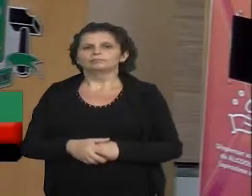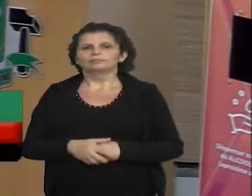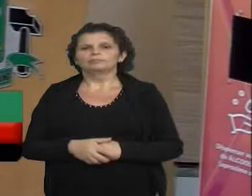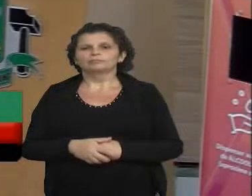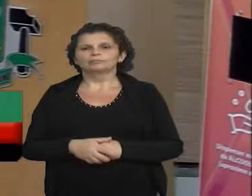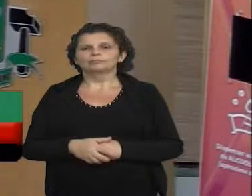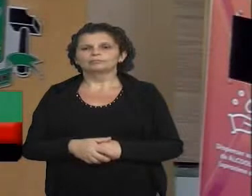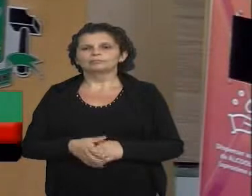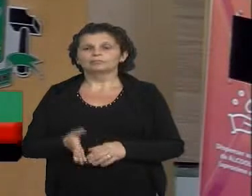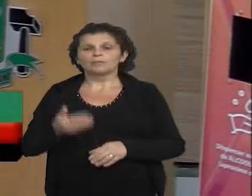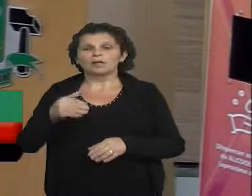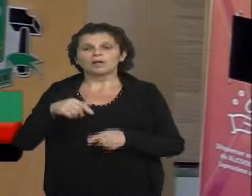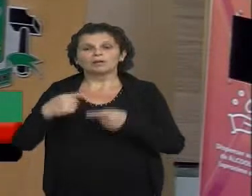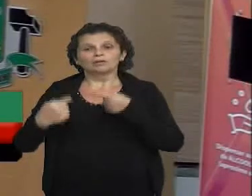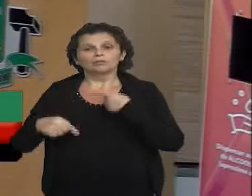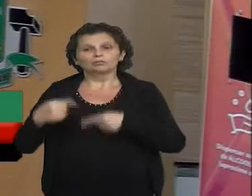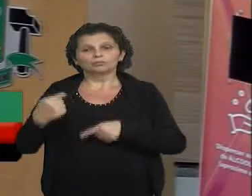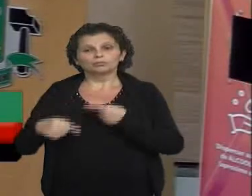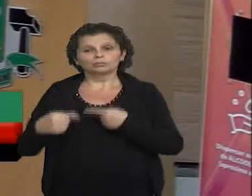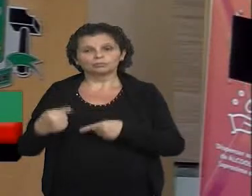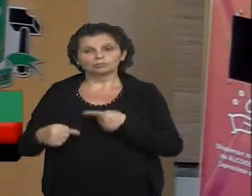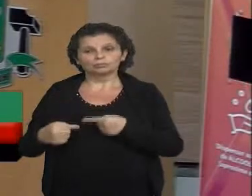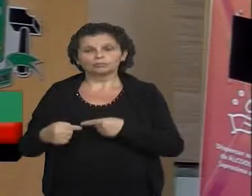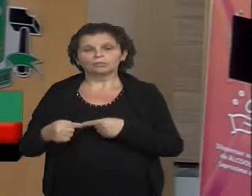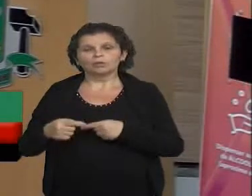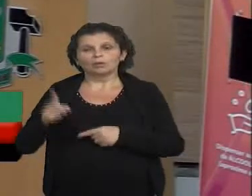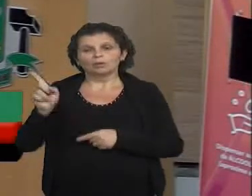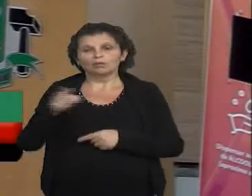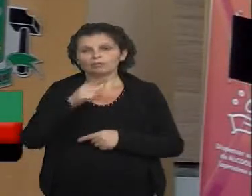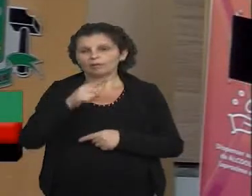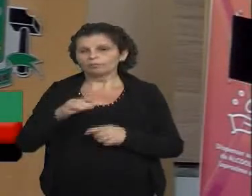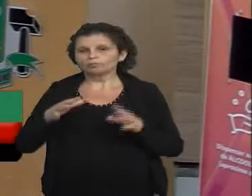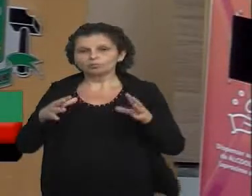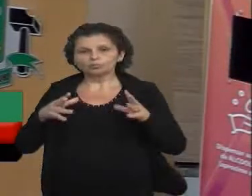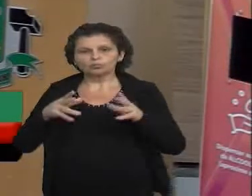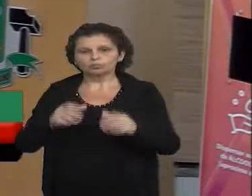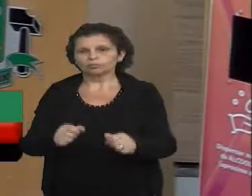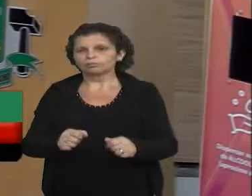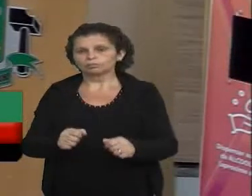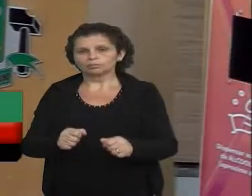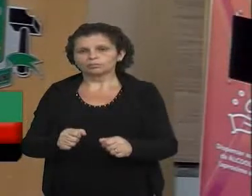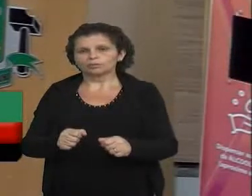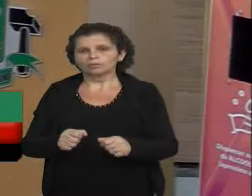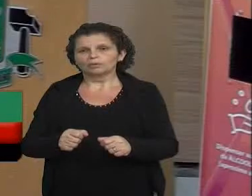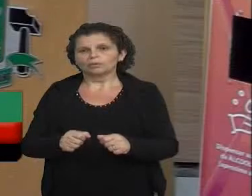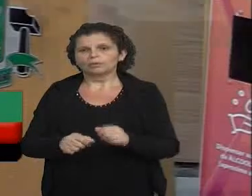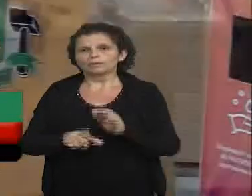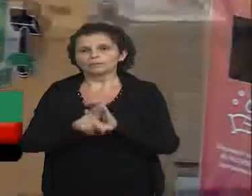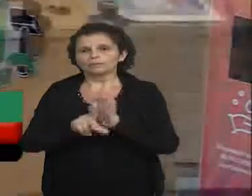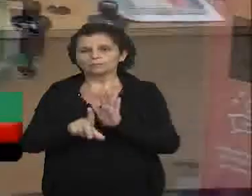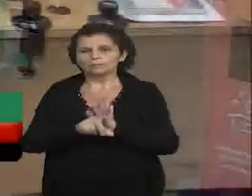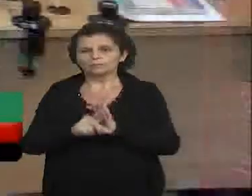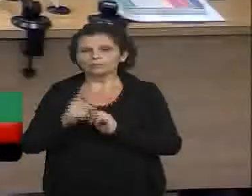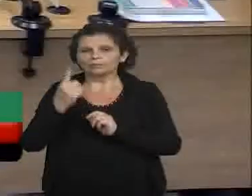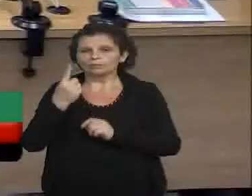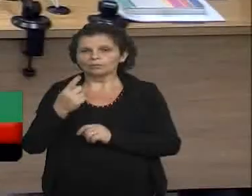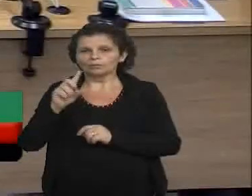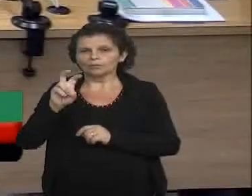Está em discussão o veto total do projeto de lei número